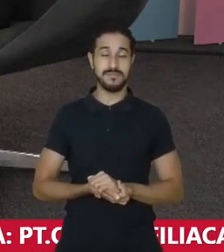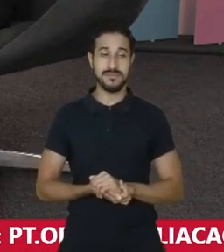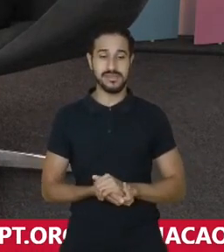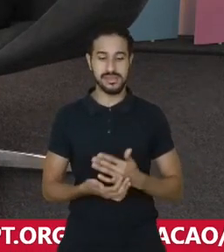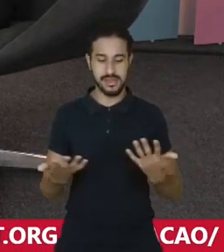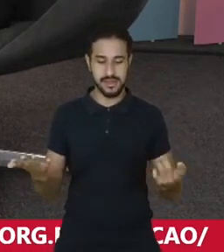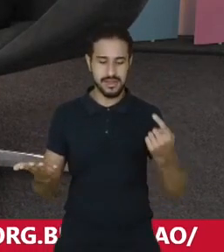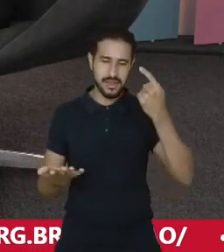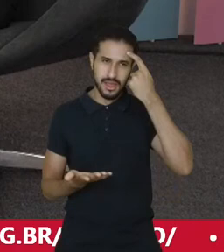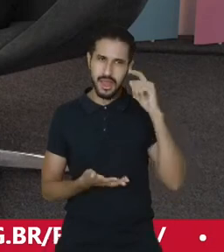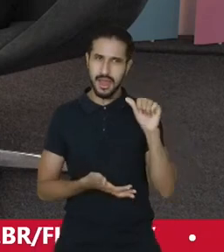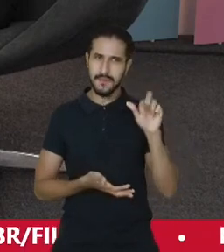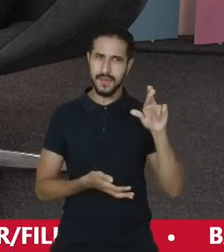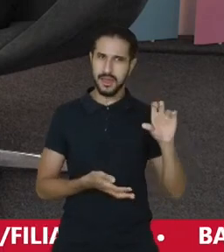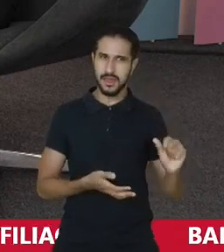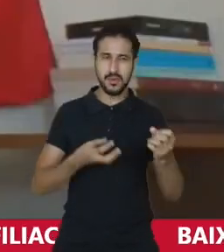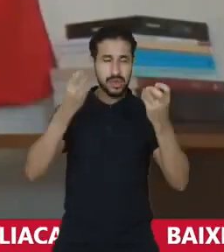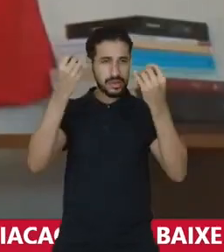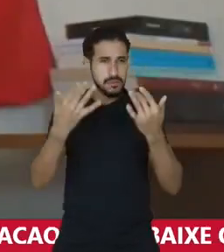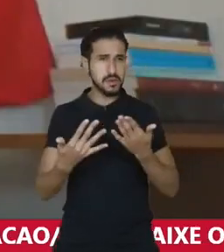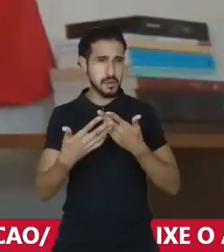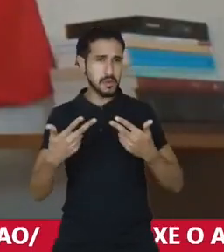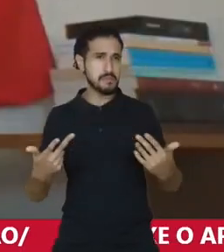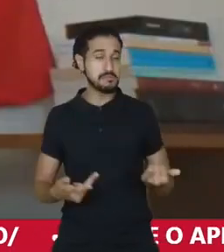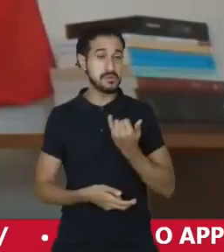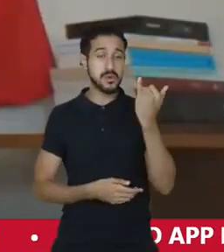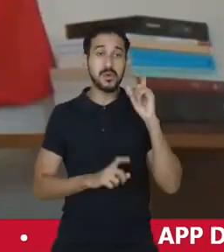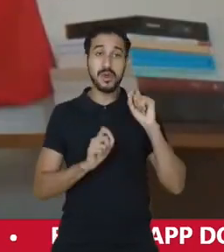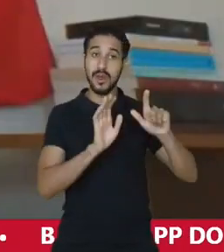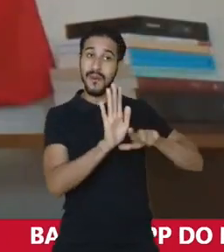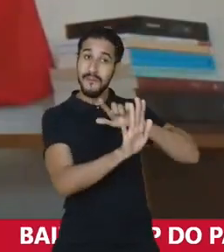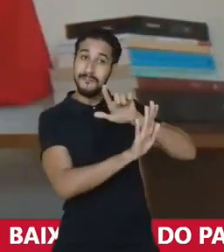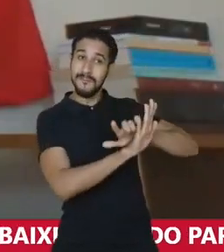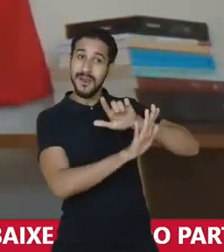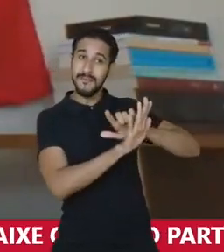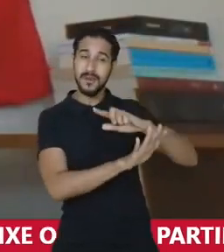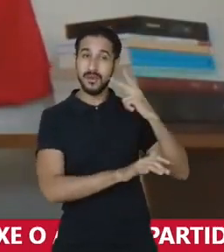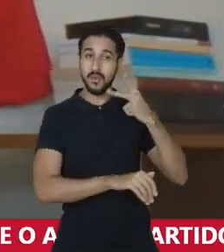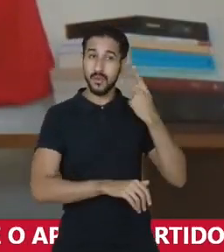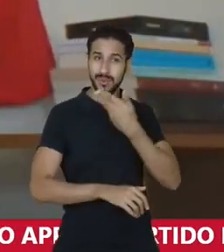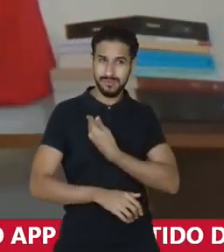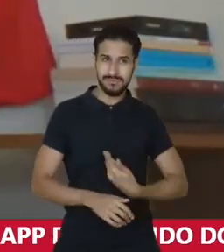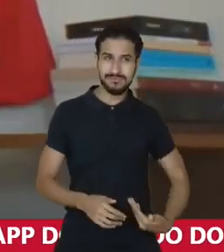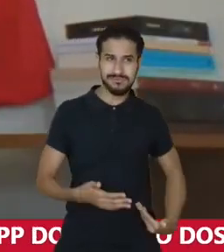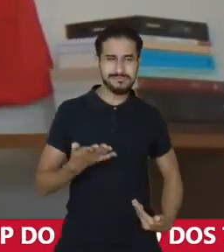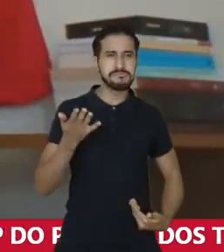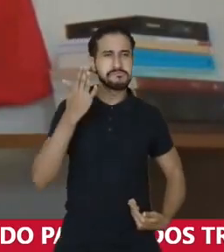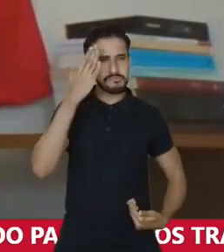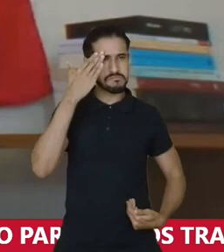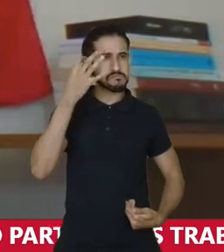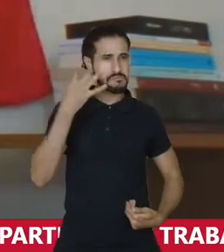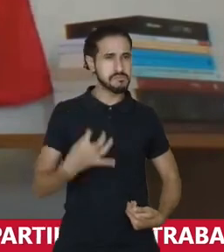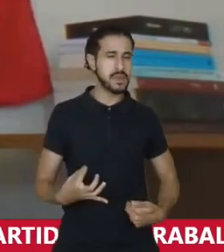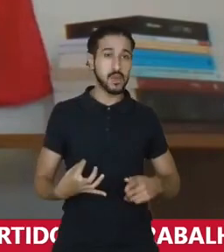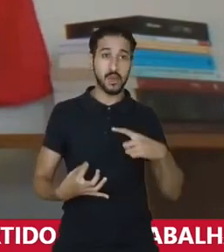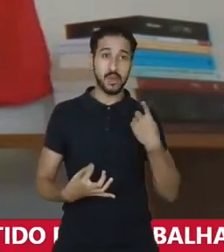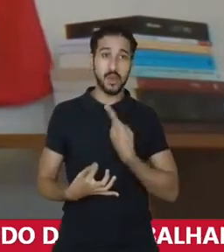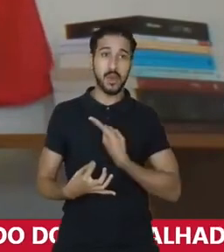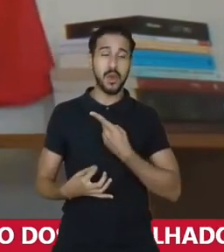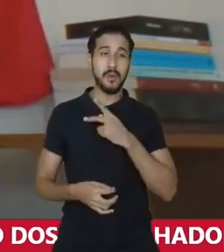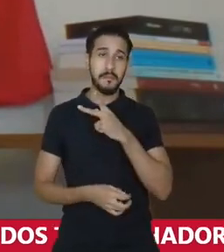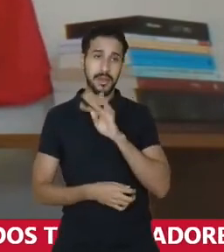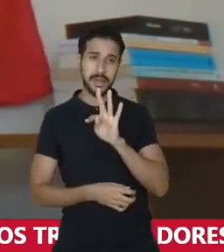Olha, acho que a Amêndoa trouxe uma coisa fundamental, que é o papel das políticas públicas, né? Sem dúvida nenhuma, para nós, o Partido